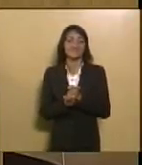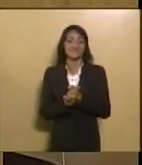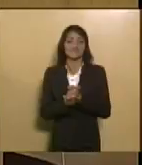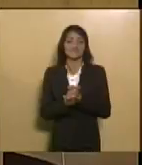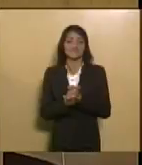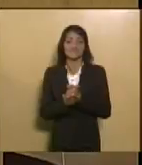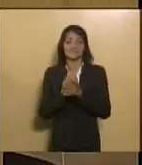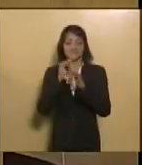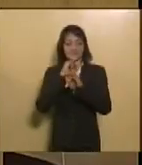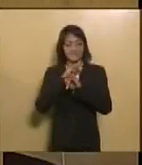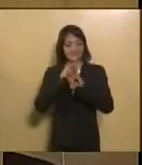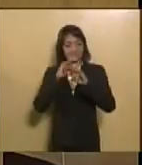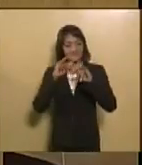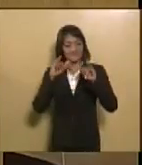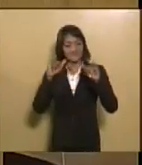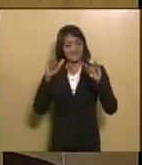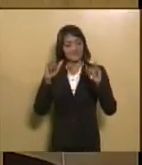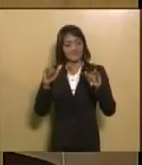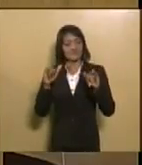para comunicar